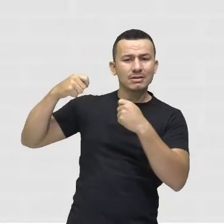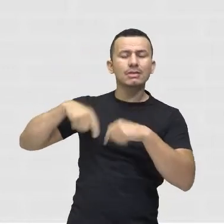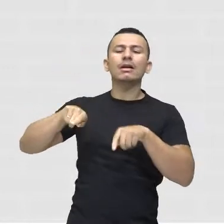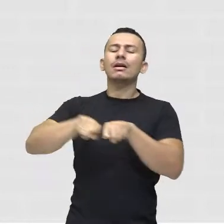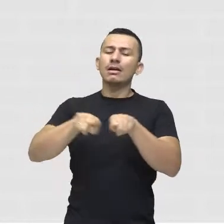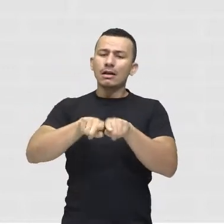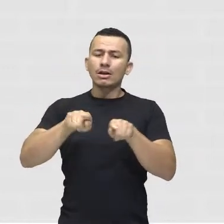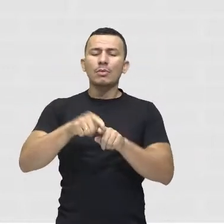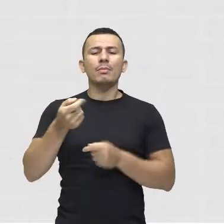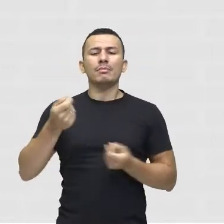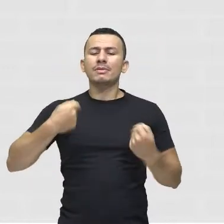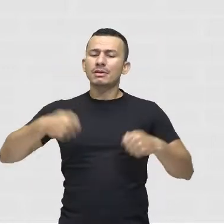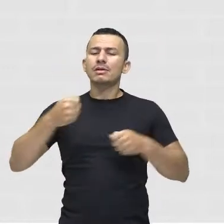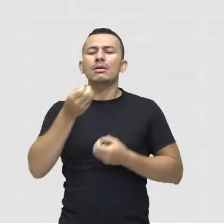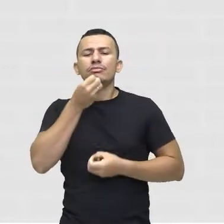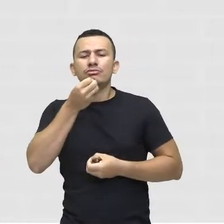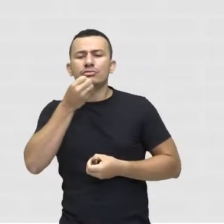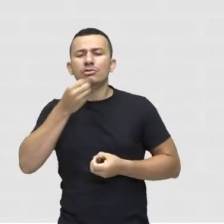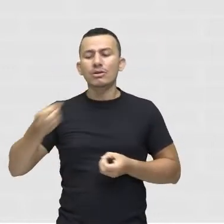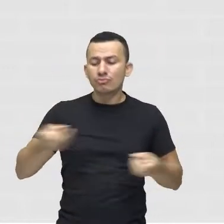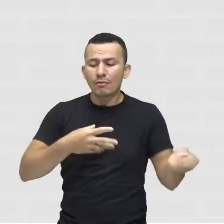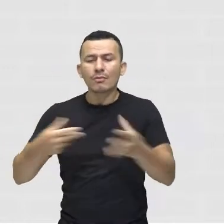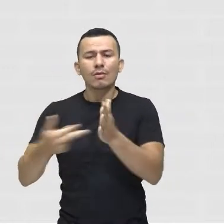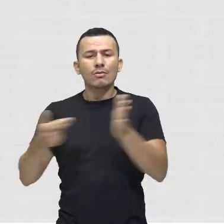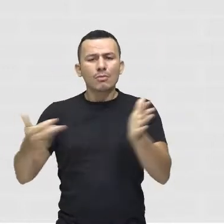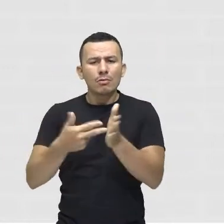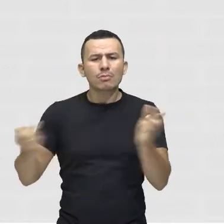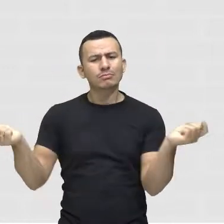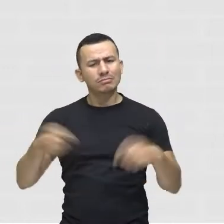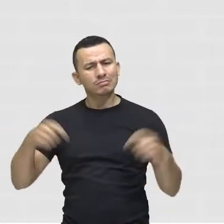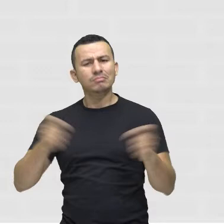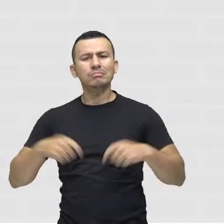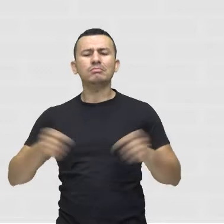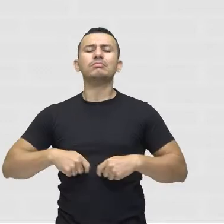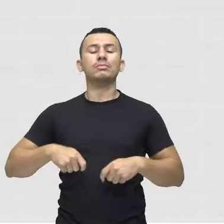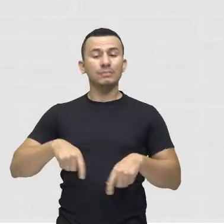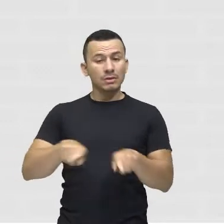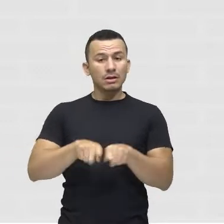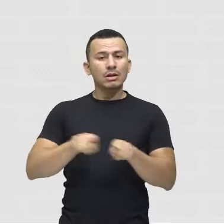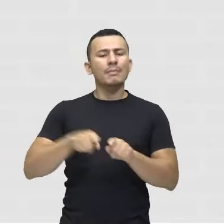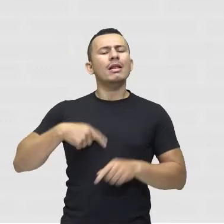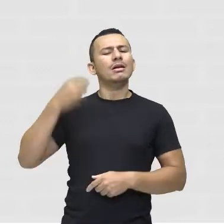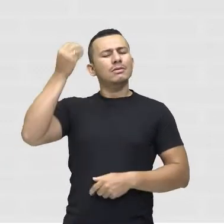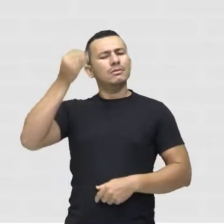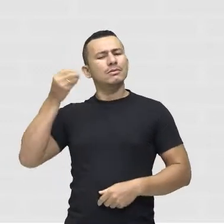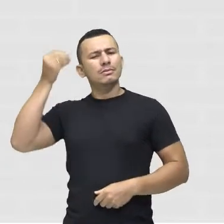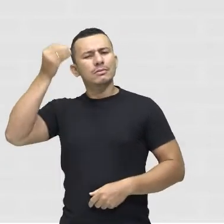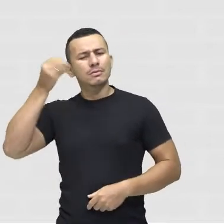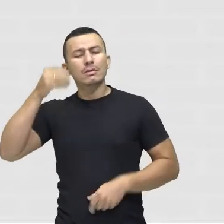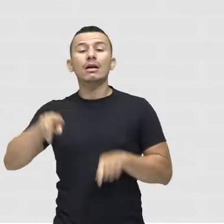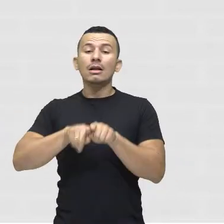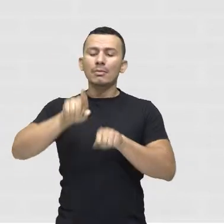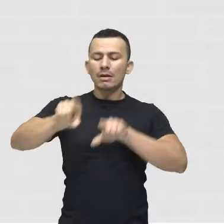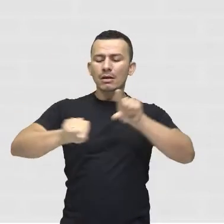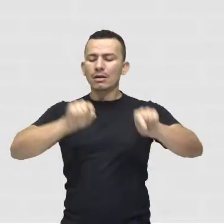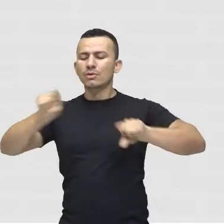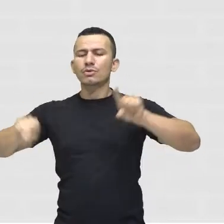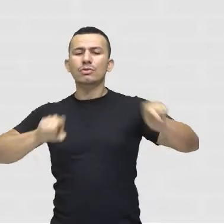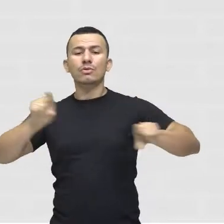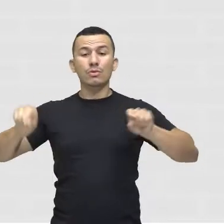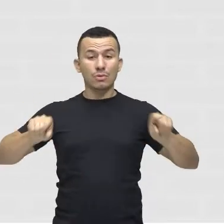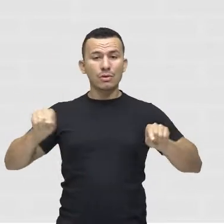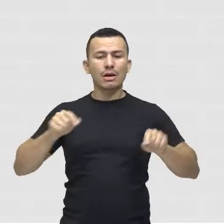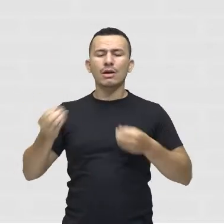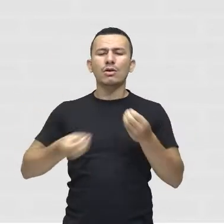abrir para novas ideias e possibilidades também. Ressignificar experiências e escolher os seus